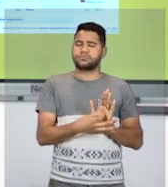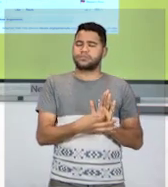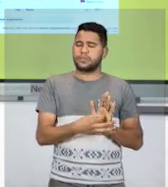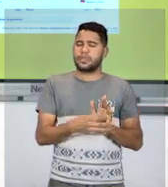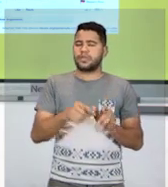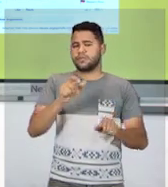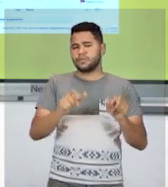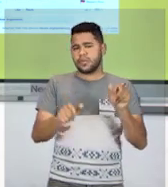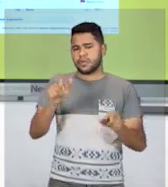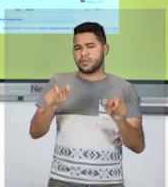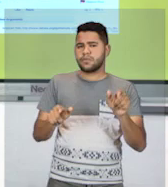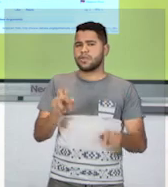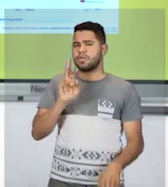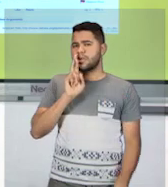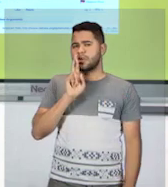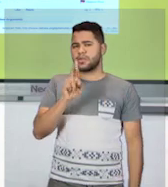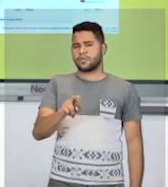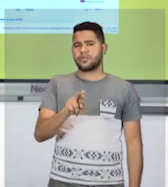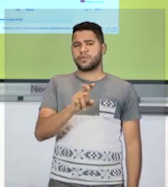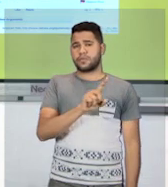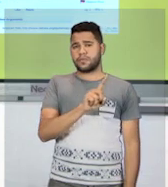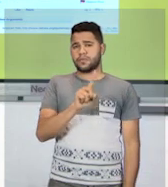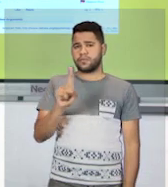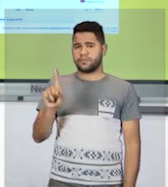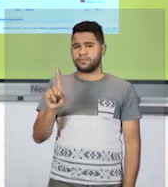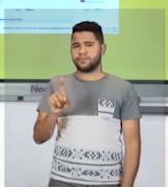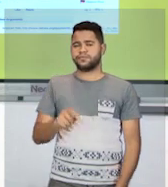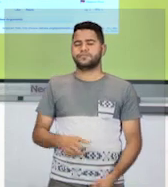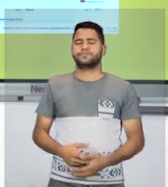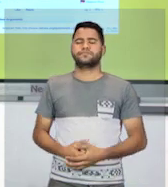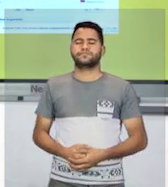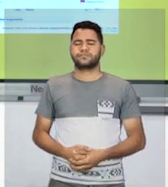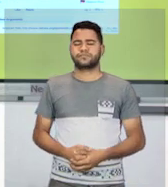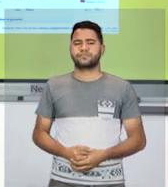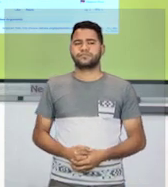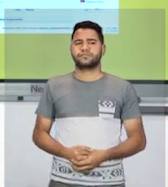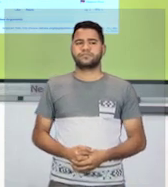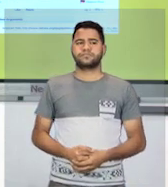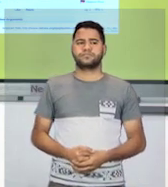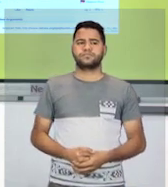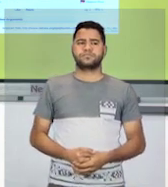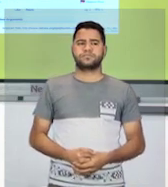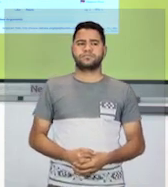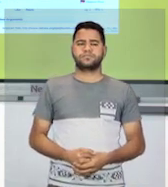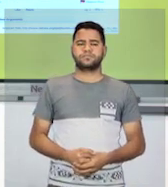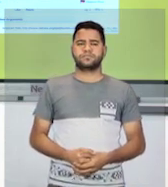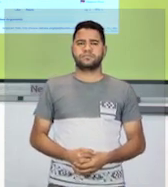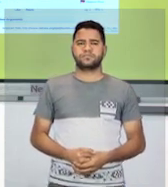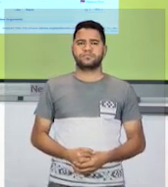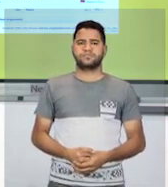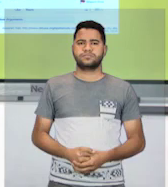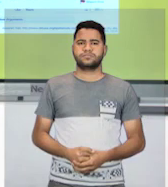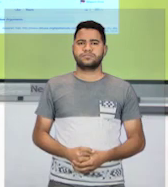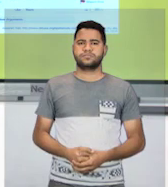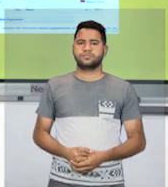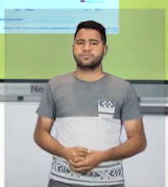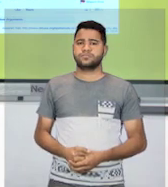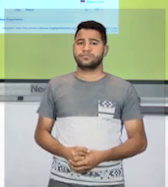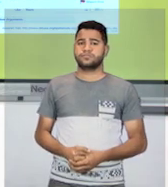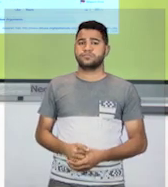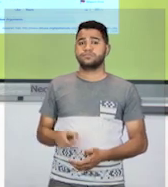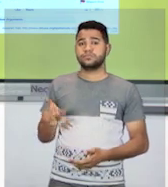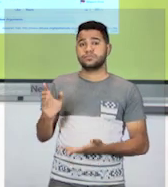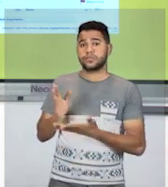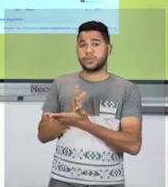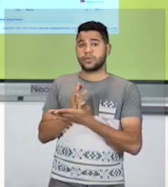this Person you used to defend risor point of view Então nós